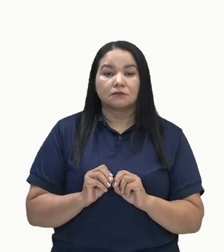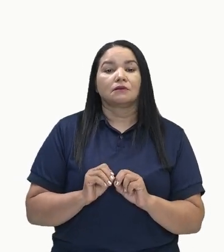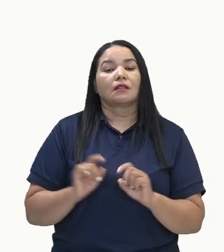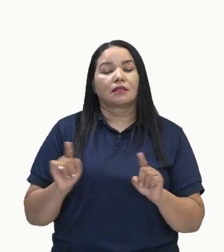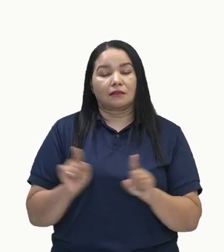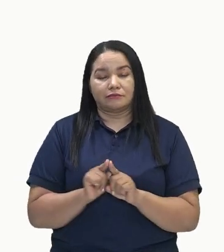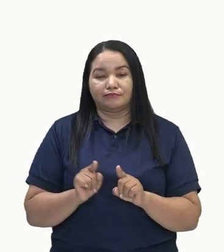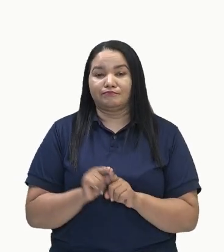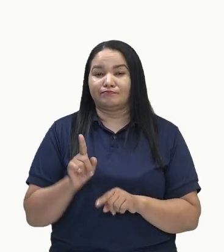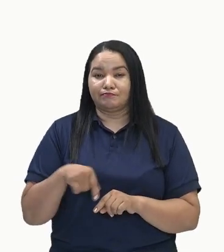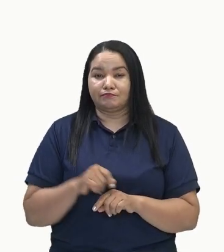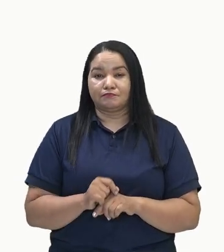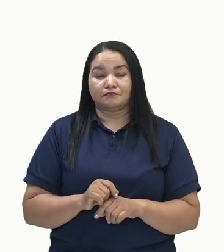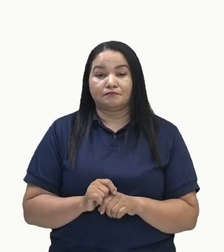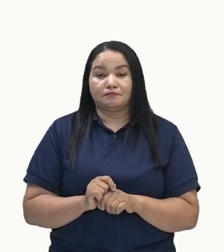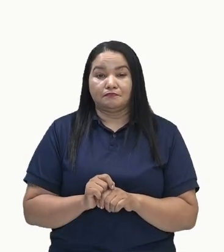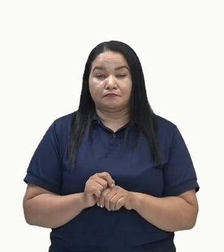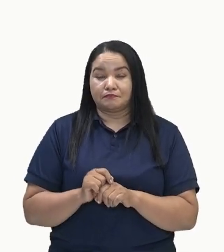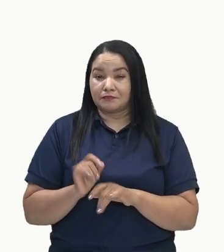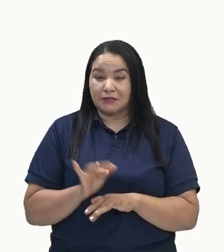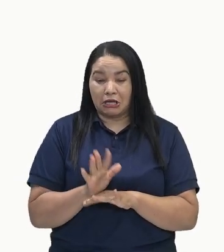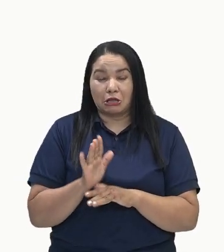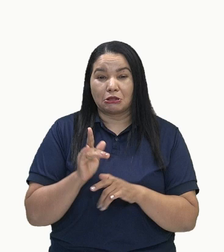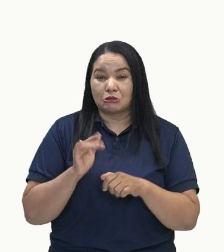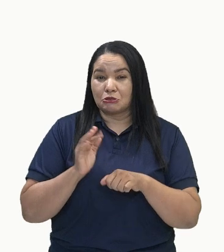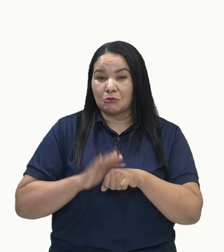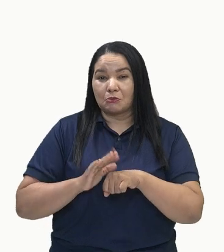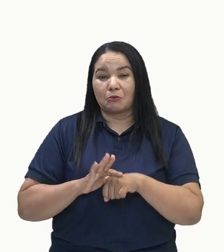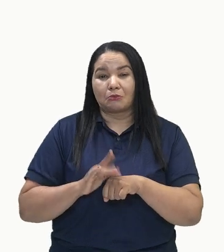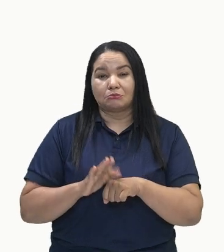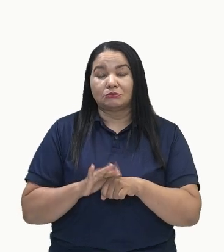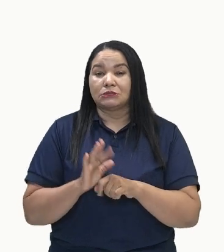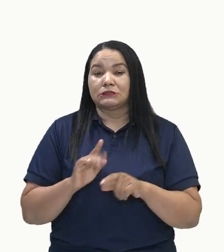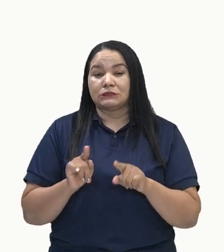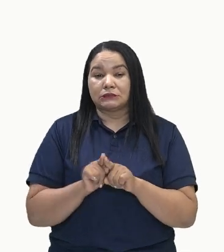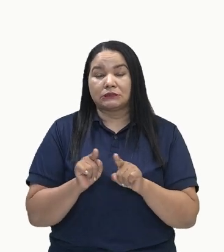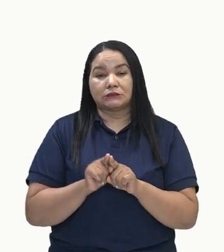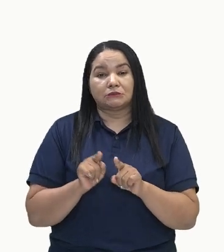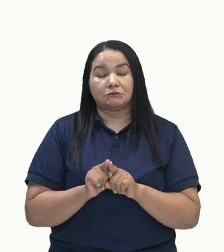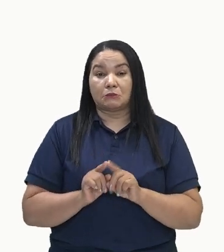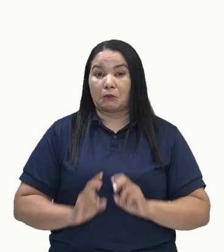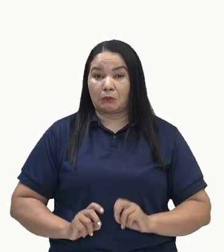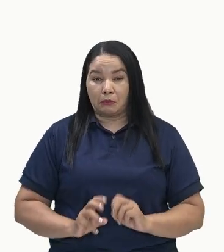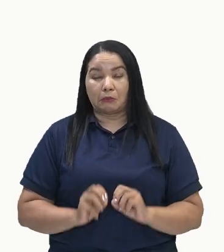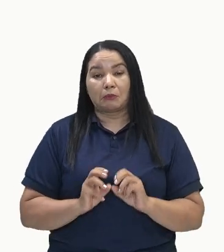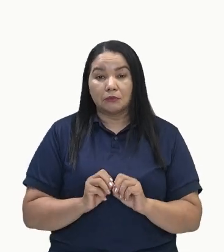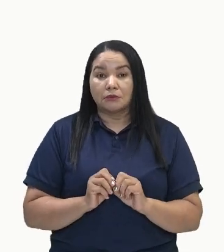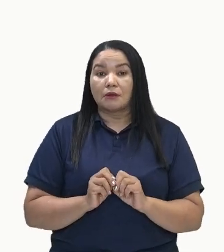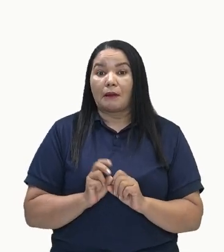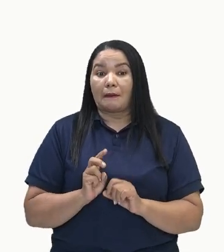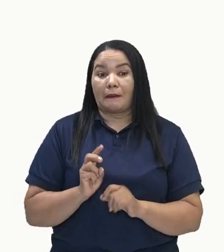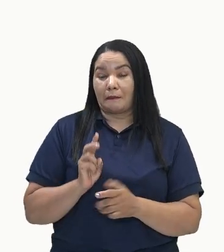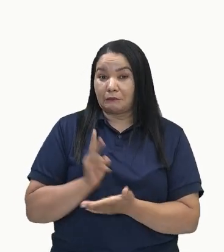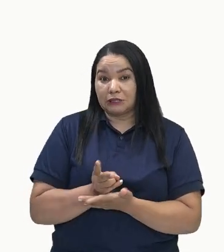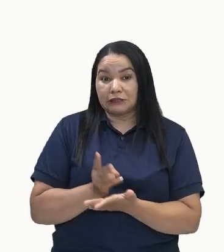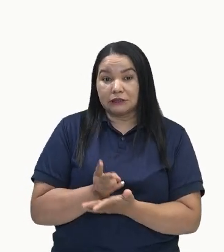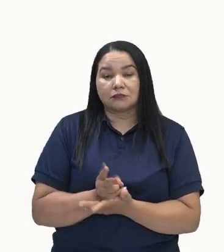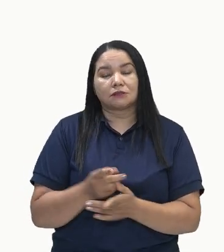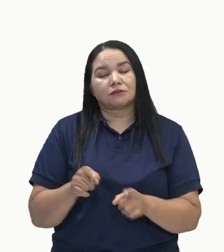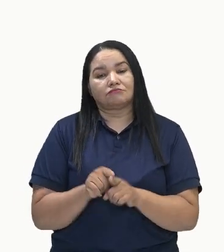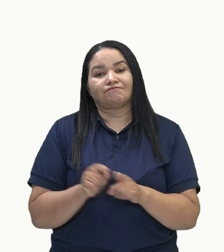a infecção persistente do HPV, do papiloma vírus humano, é responsável